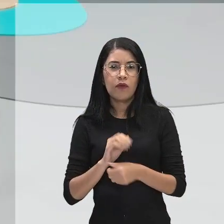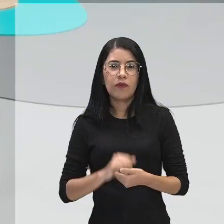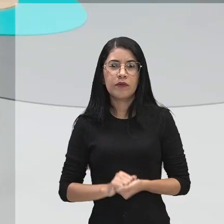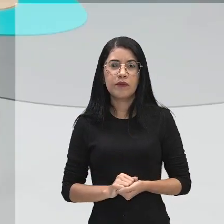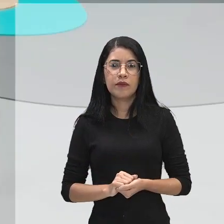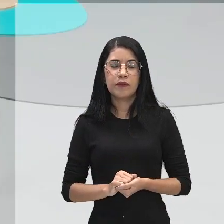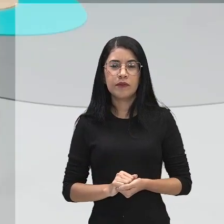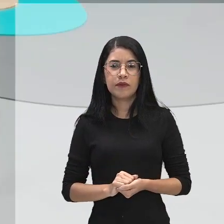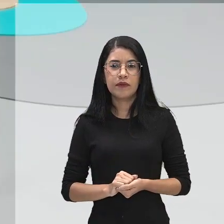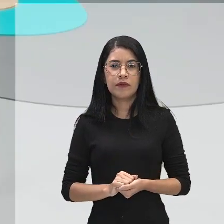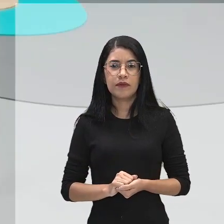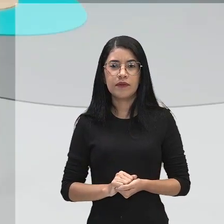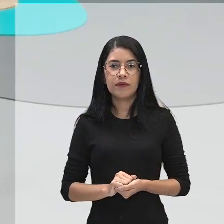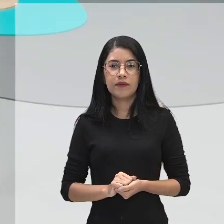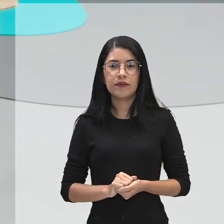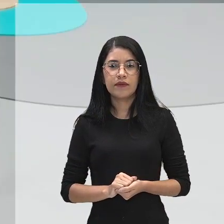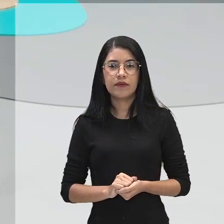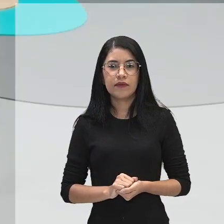dança?